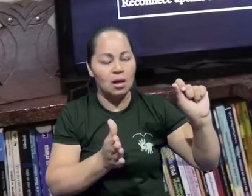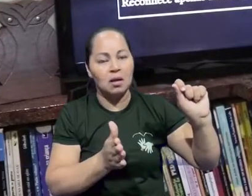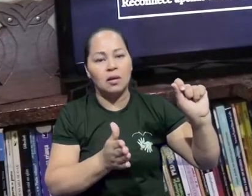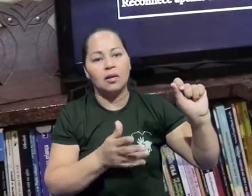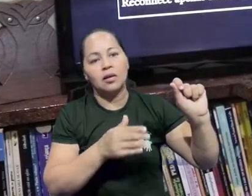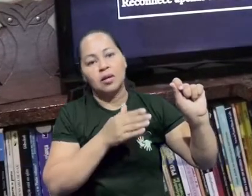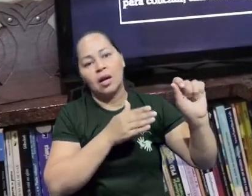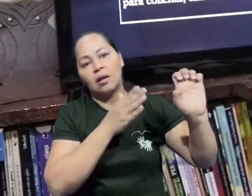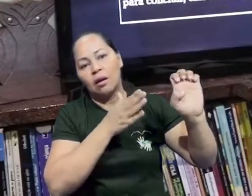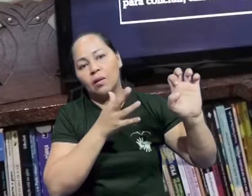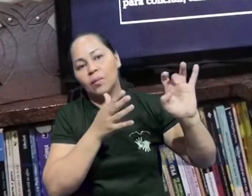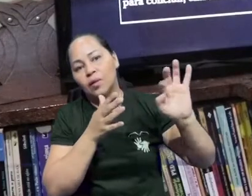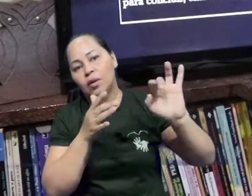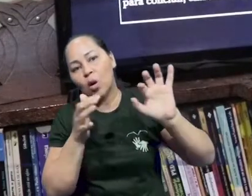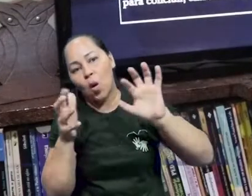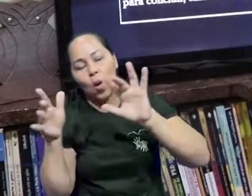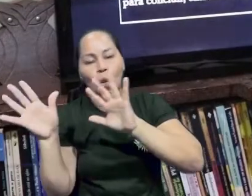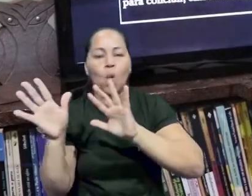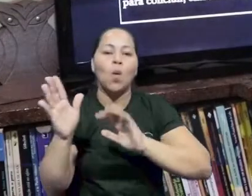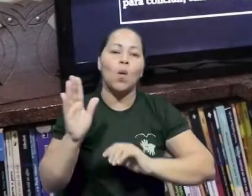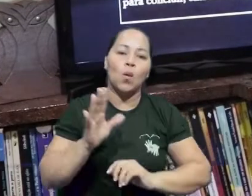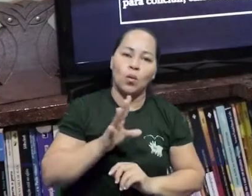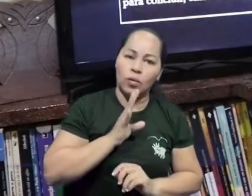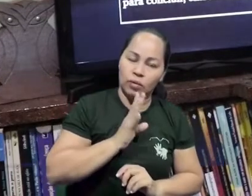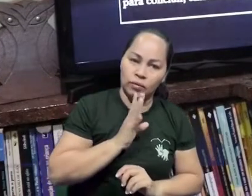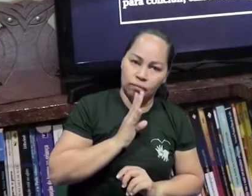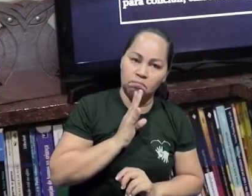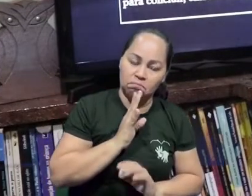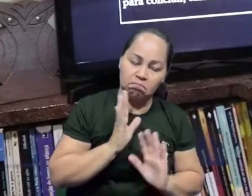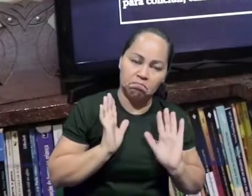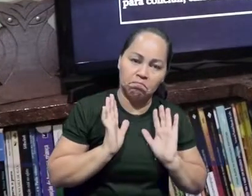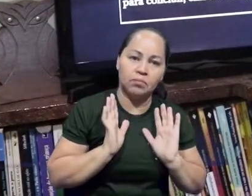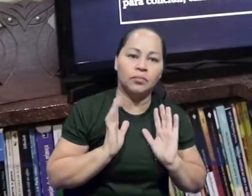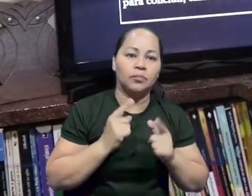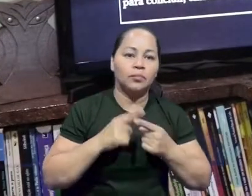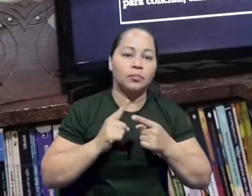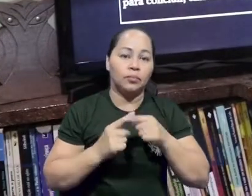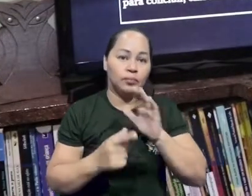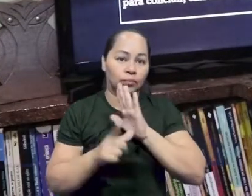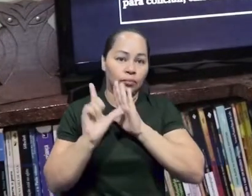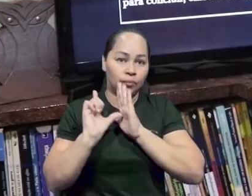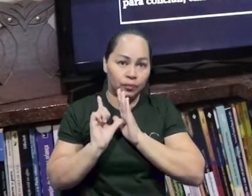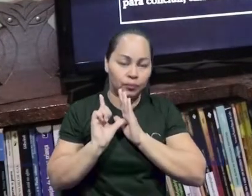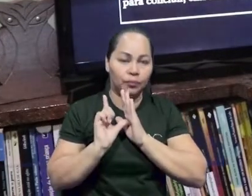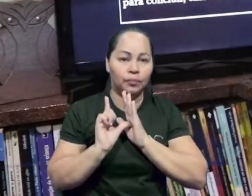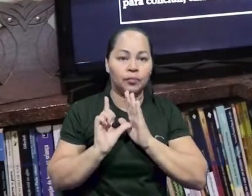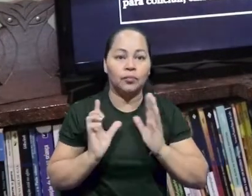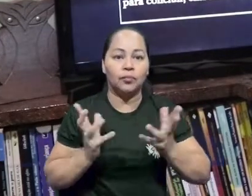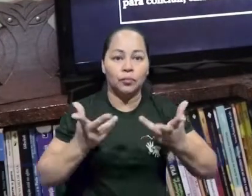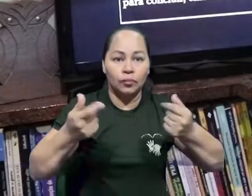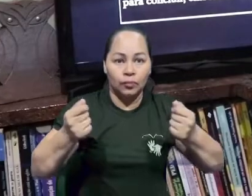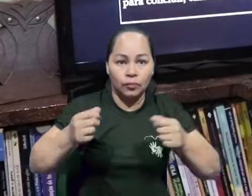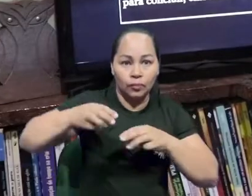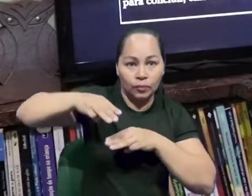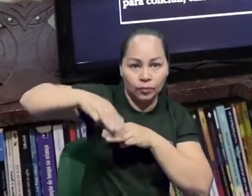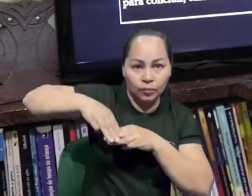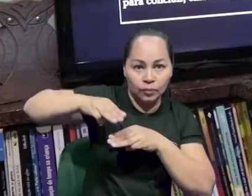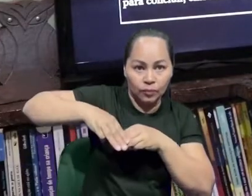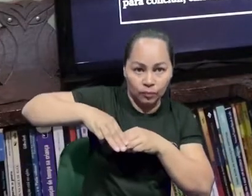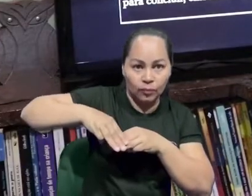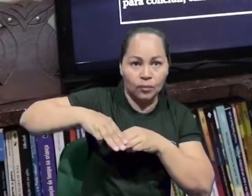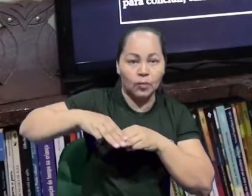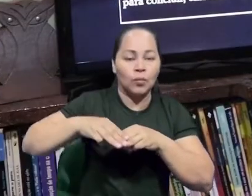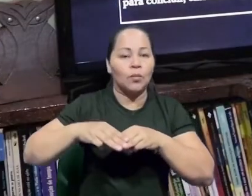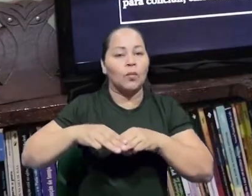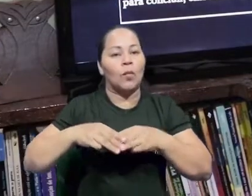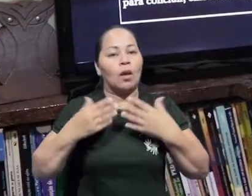Então, já dá pra ver que ele foi trabalhado aí anteriormente. Então, aqui nas habilidades de